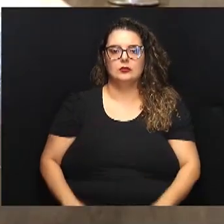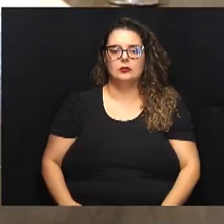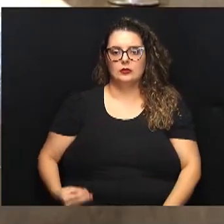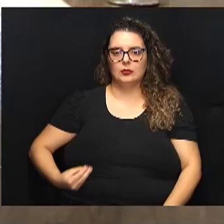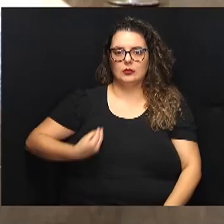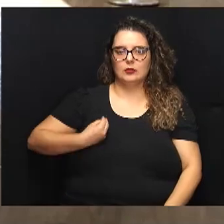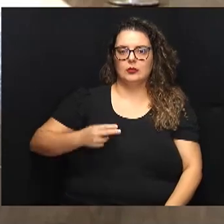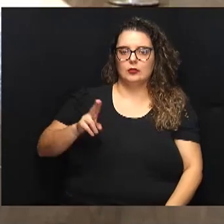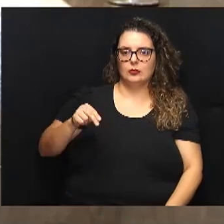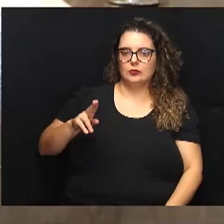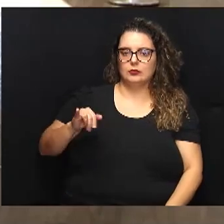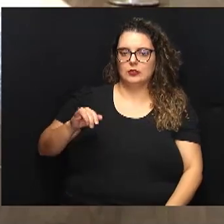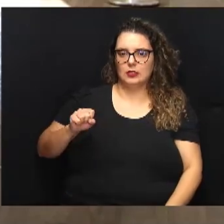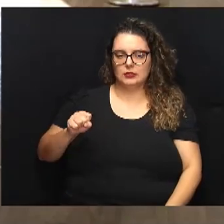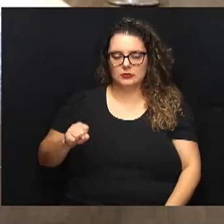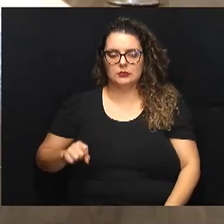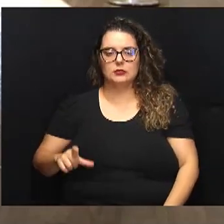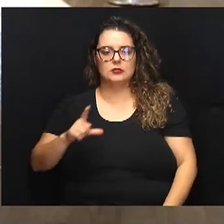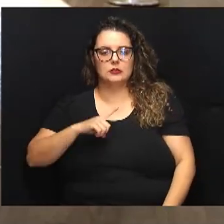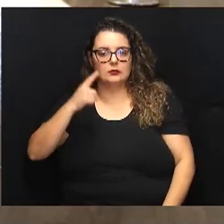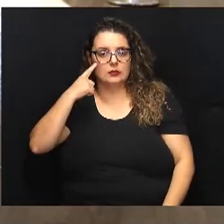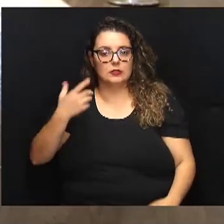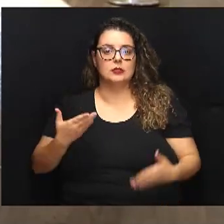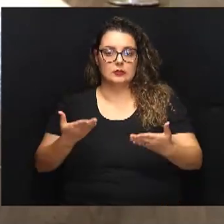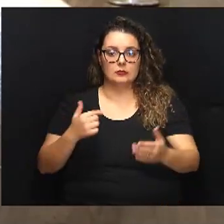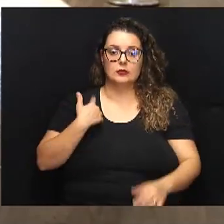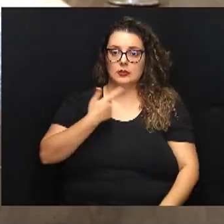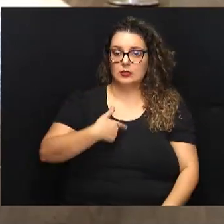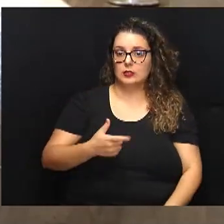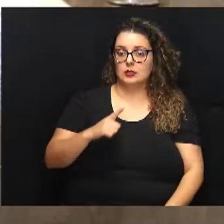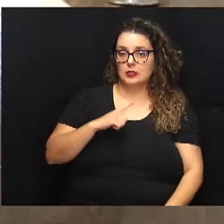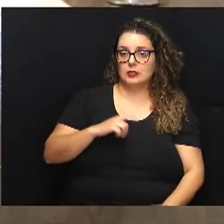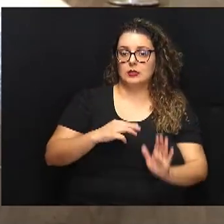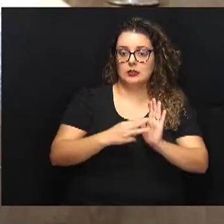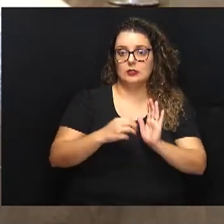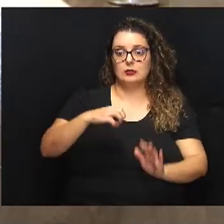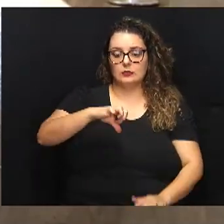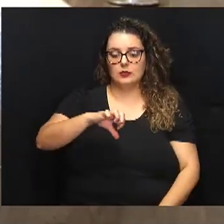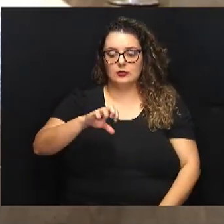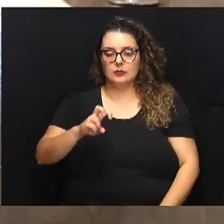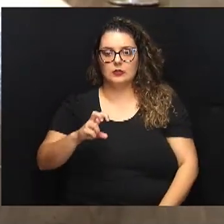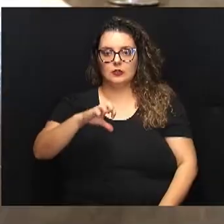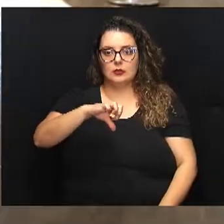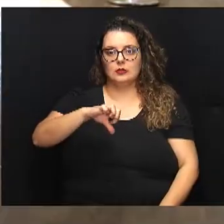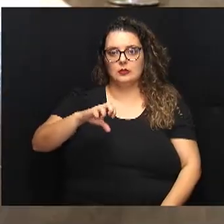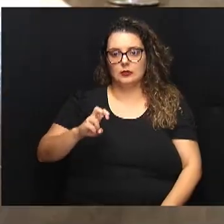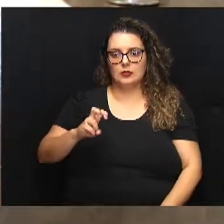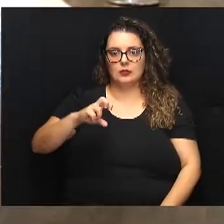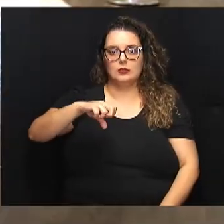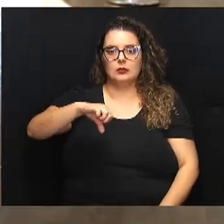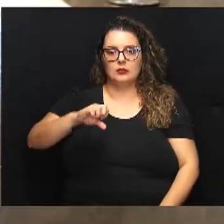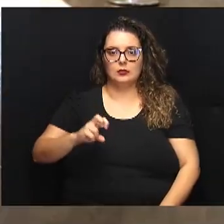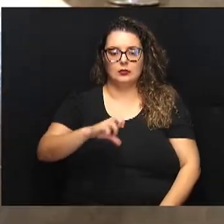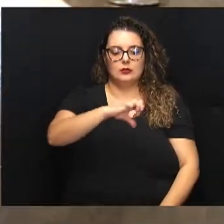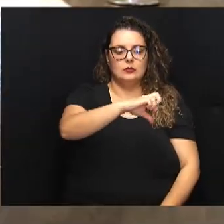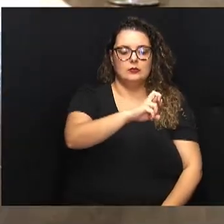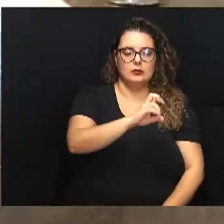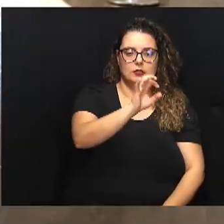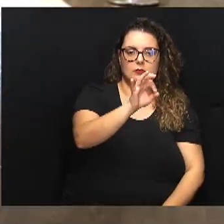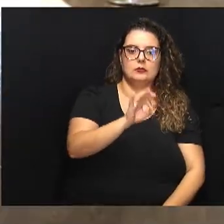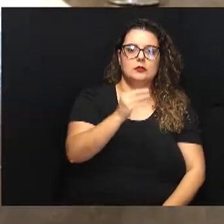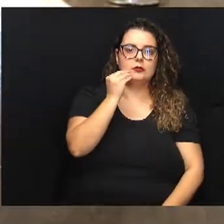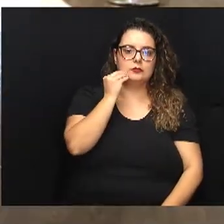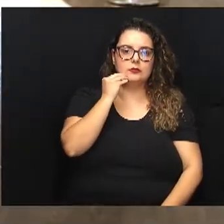da UNAIDS, que foi quem trouxe essa ideia pra gente, que tem a meta 95, 95, 95. 95% de pessoas